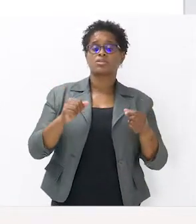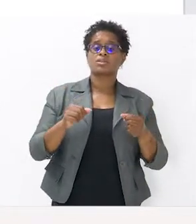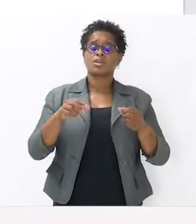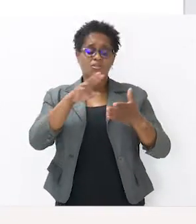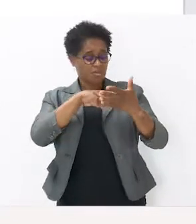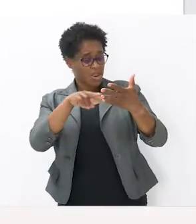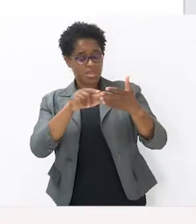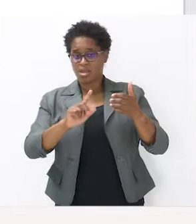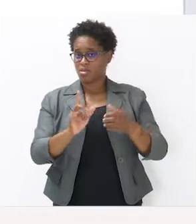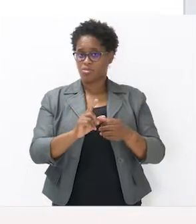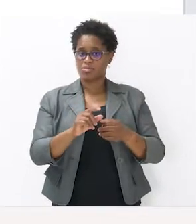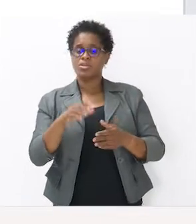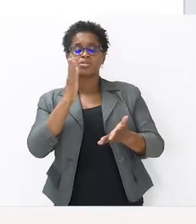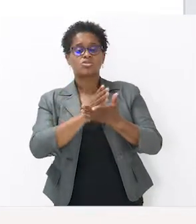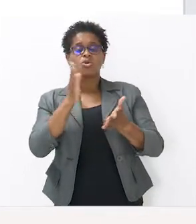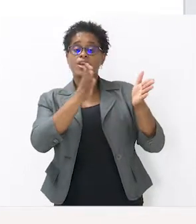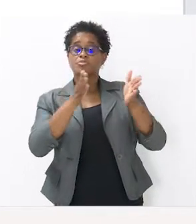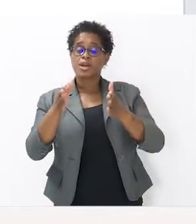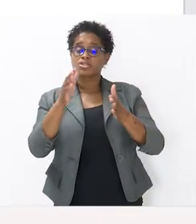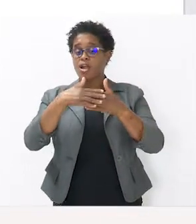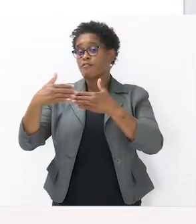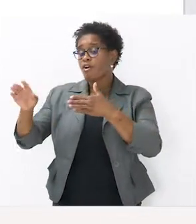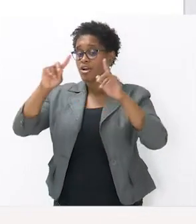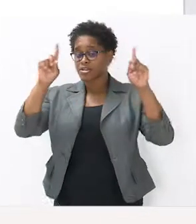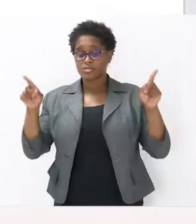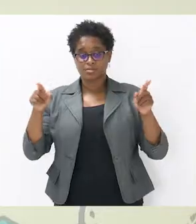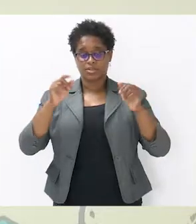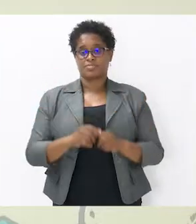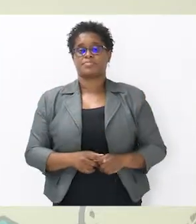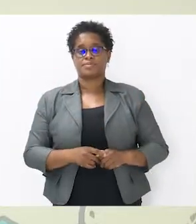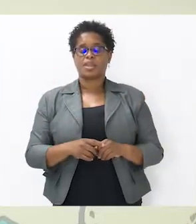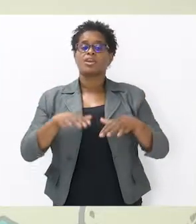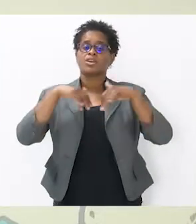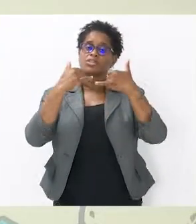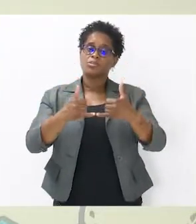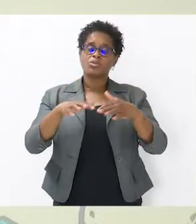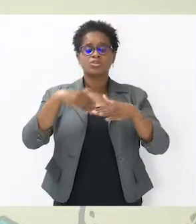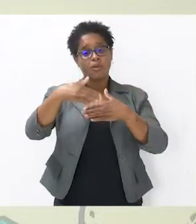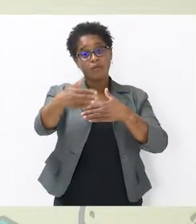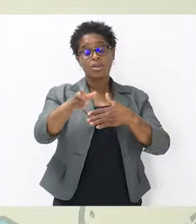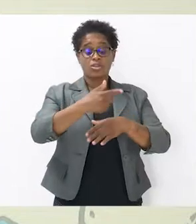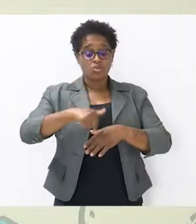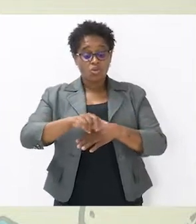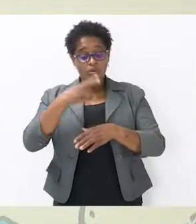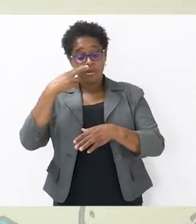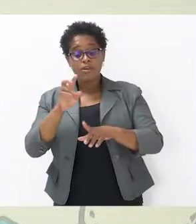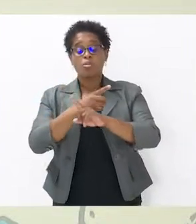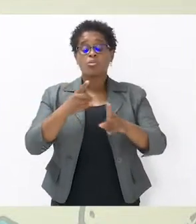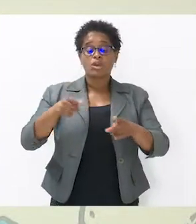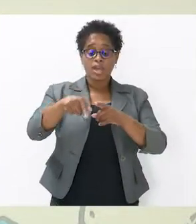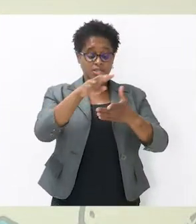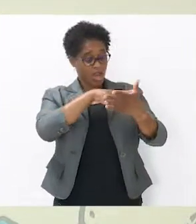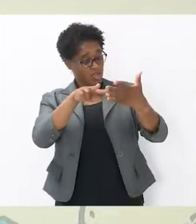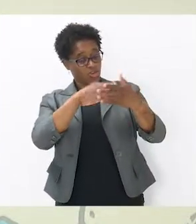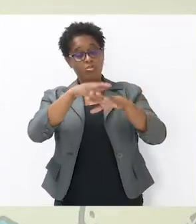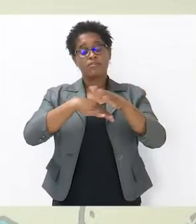lidas apenas as partes que estavam fora de parênteses. E depois, mais adiante, nós vamos ver por que essa leitura